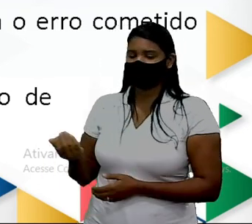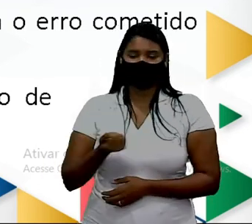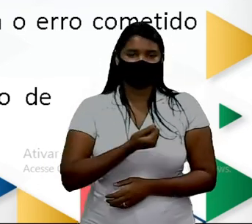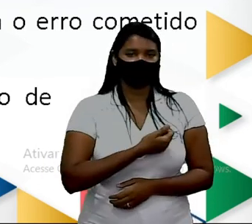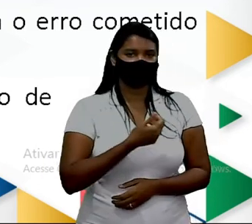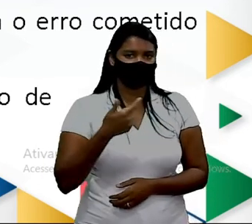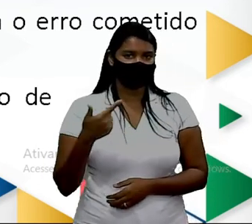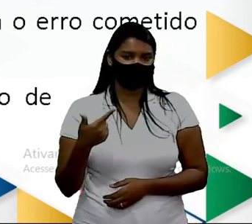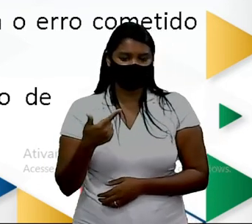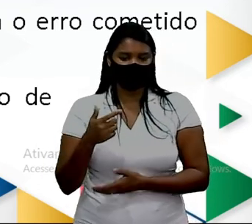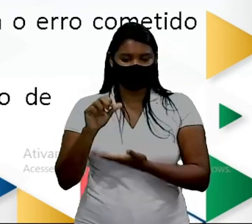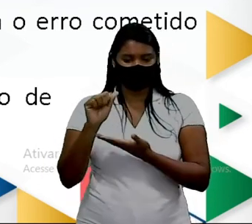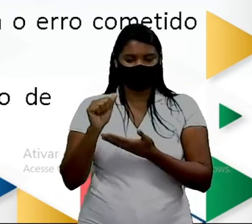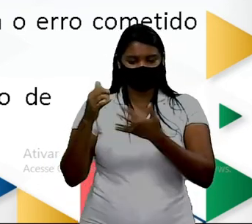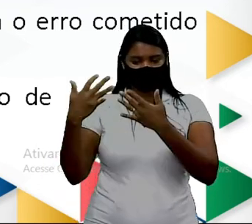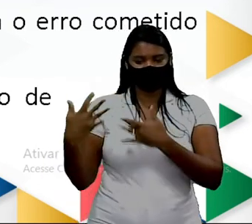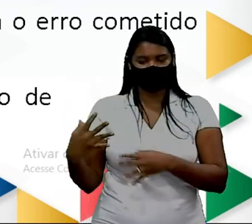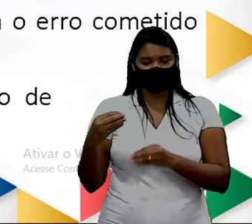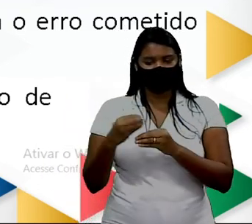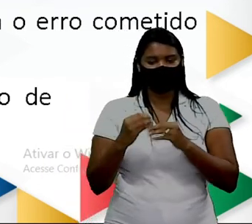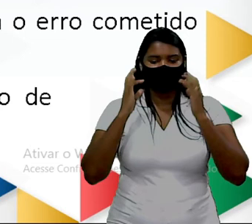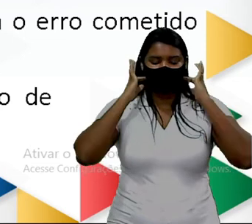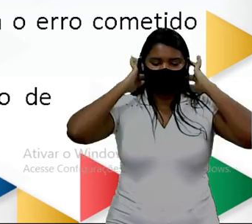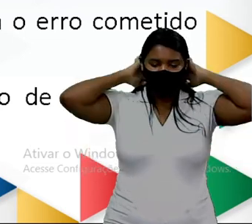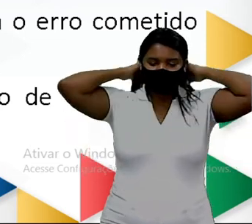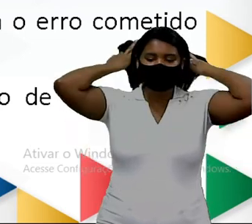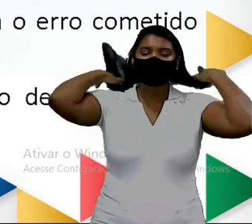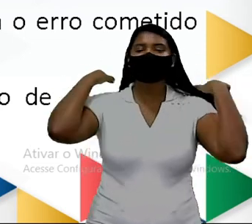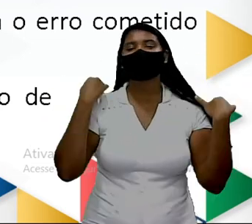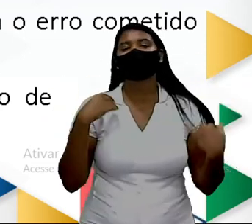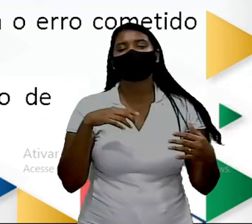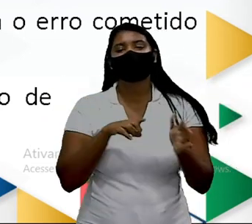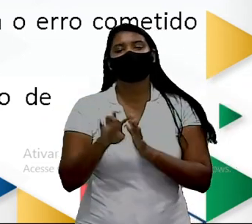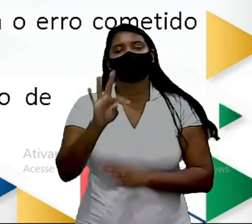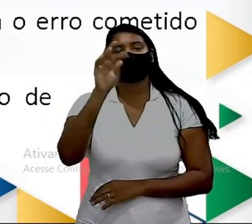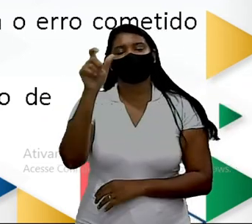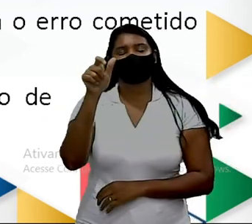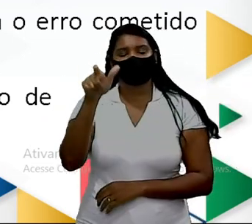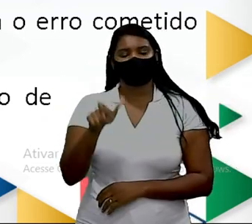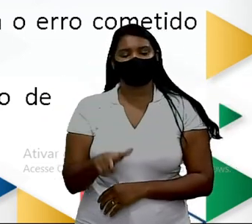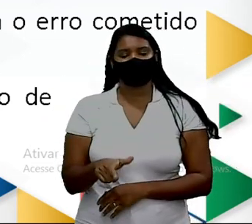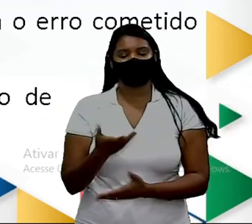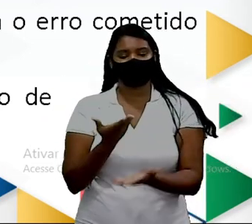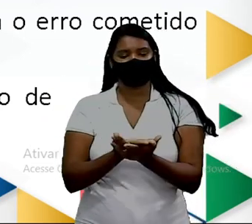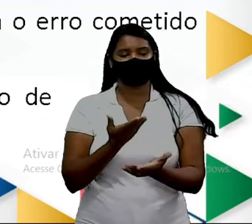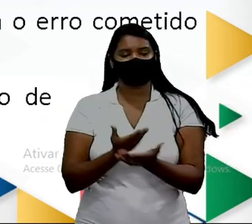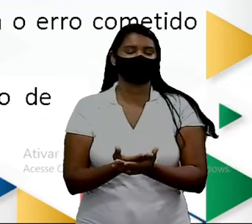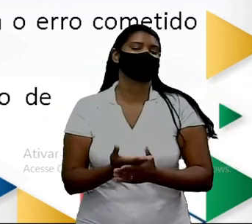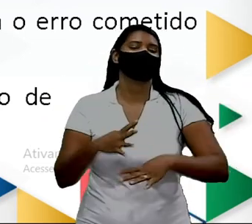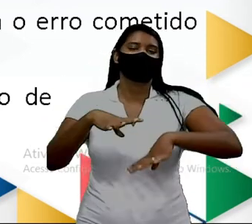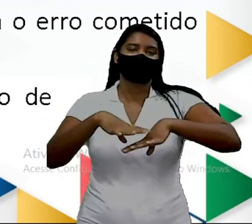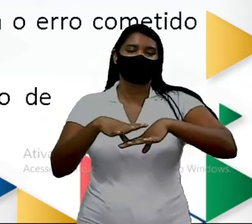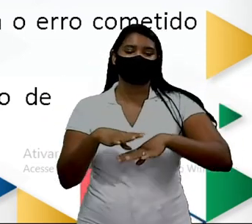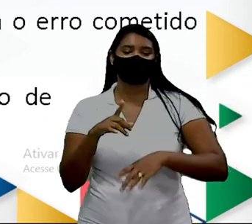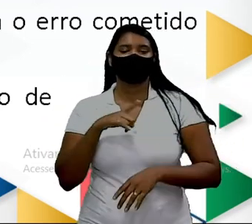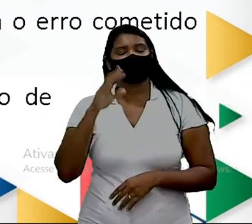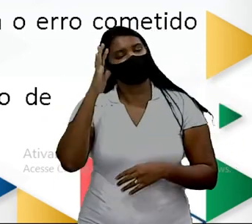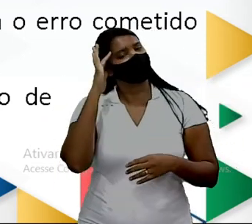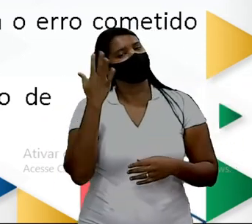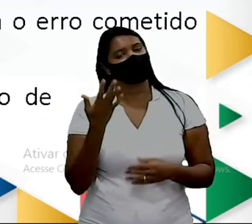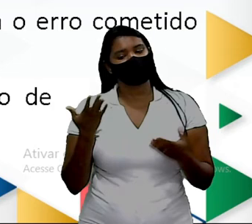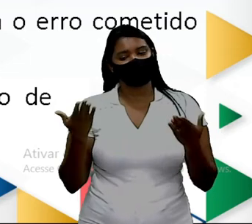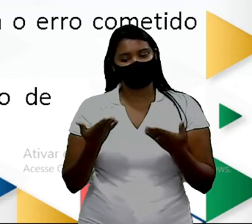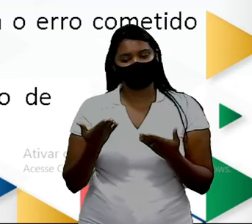No item A ele faz assim, ó. Na verdade, na questão em toda, ela fala: na aula de matemática, Theo tentou resolver